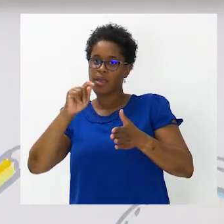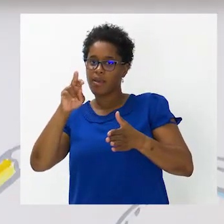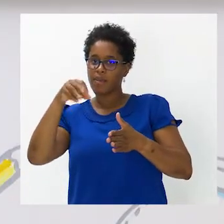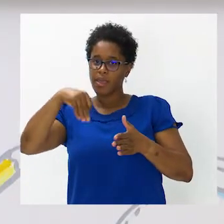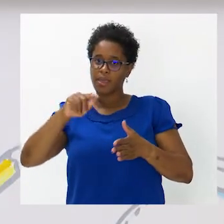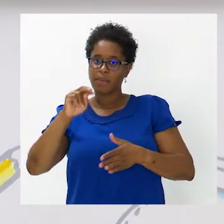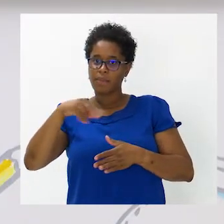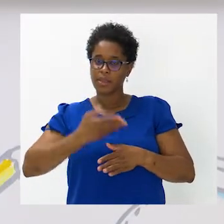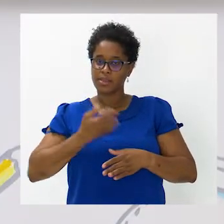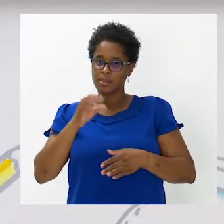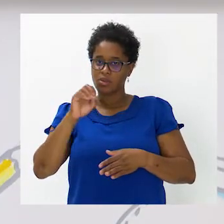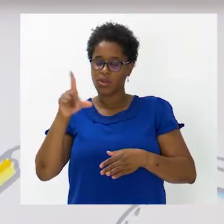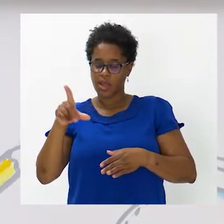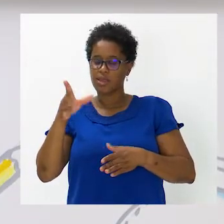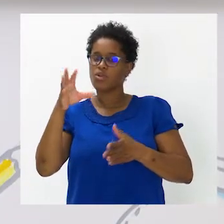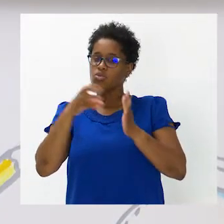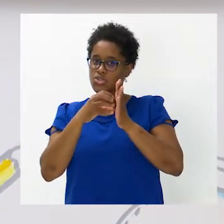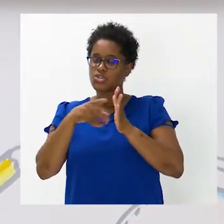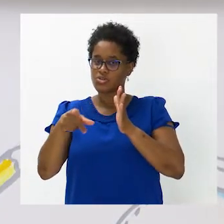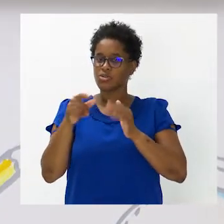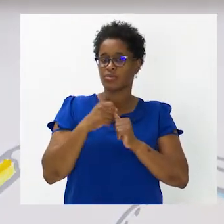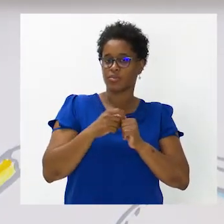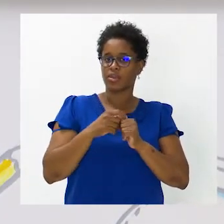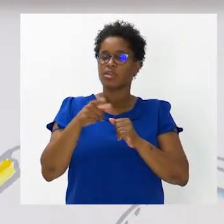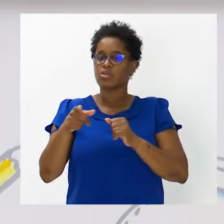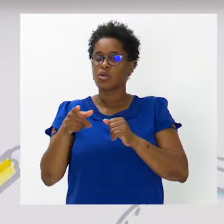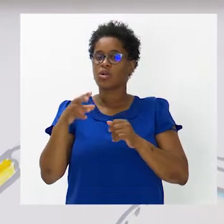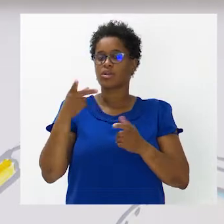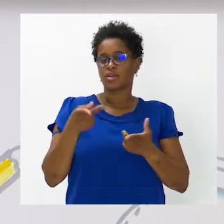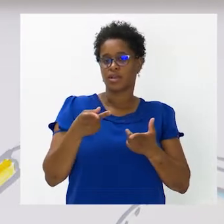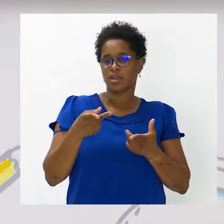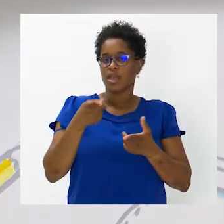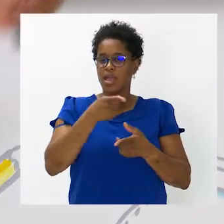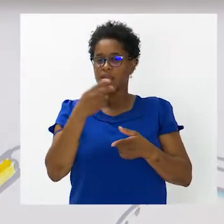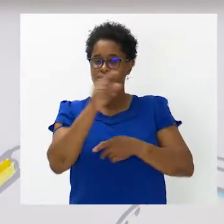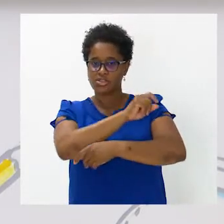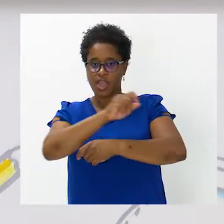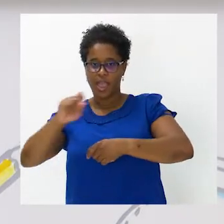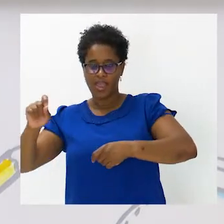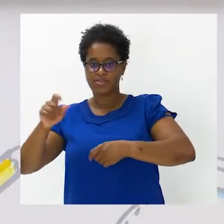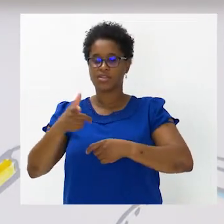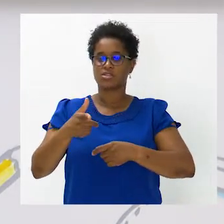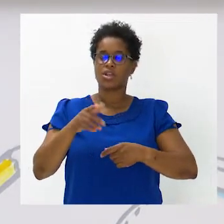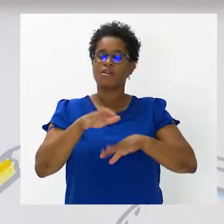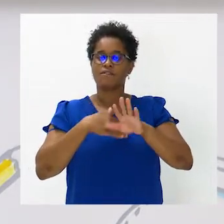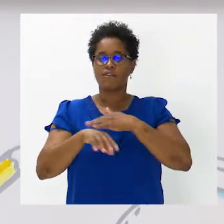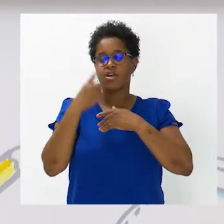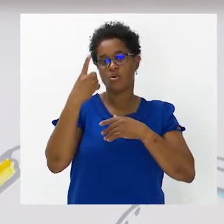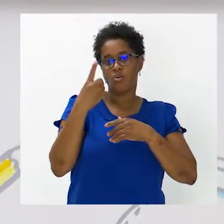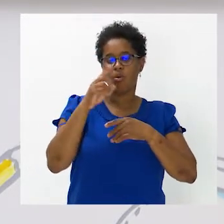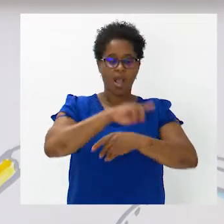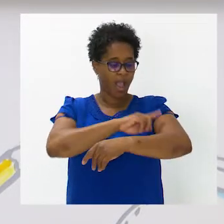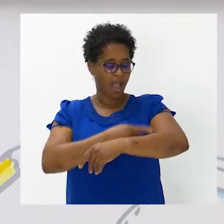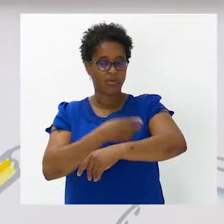o símbolo de perpendicularidade, ou seja, a interseção entre essas retas formam um ângulo